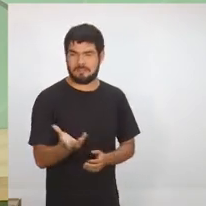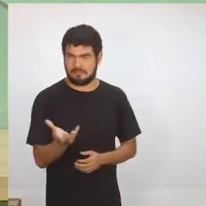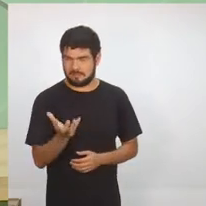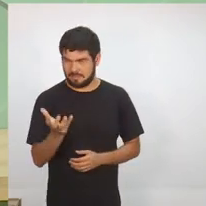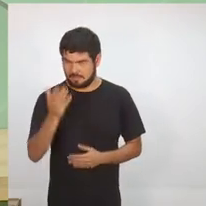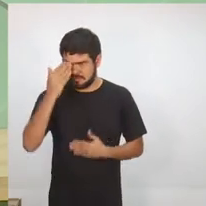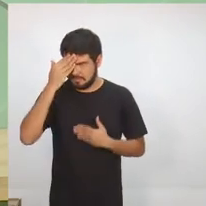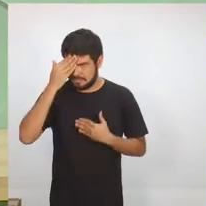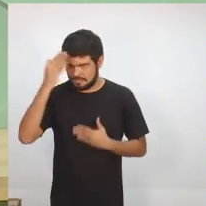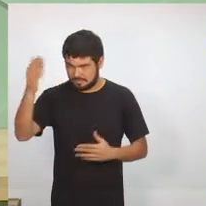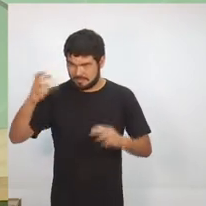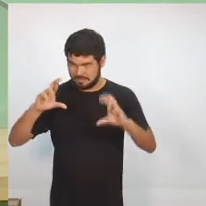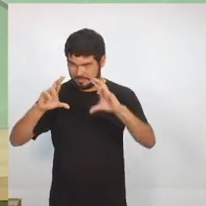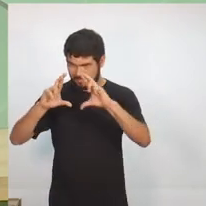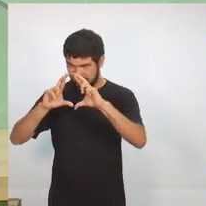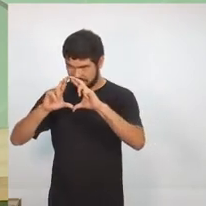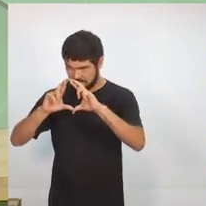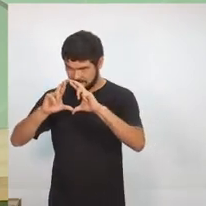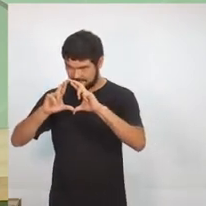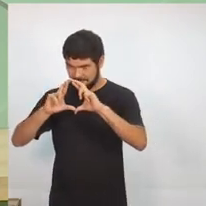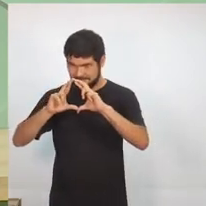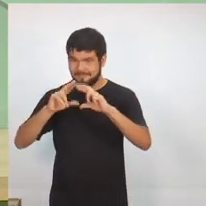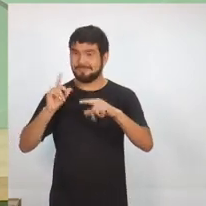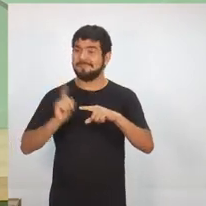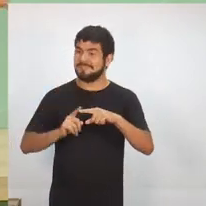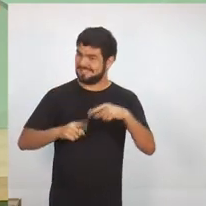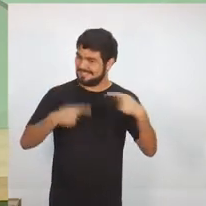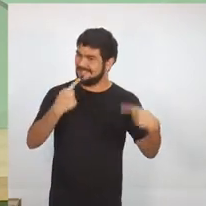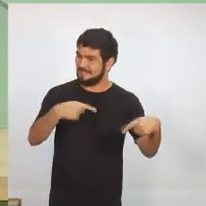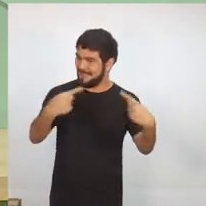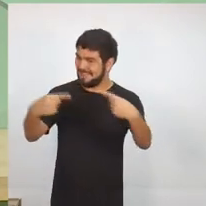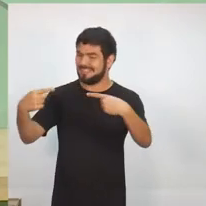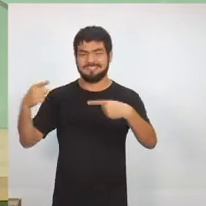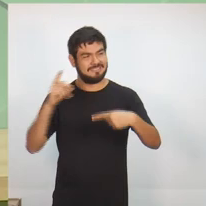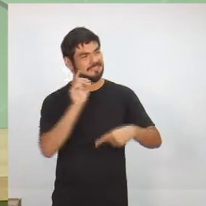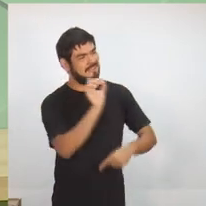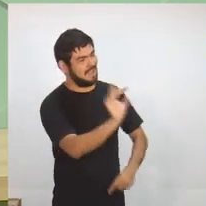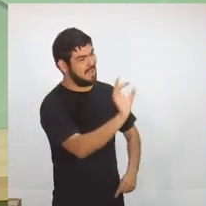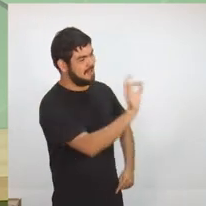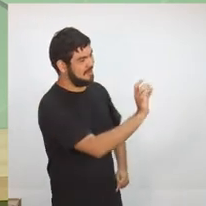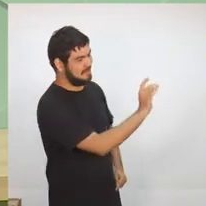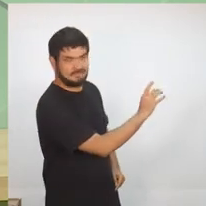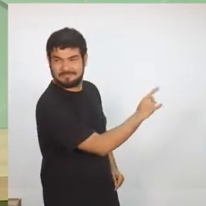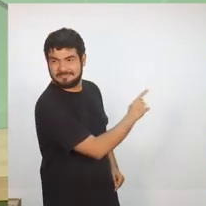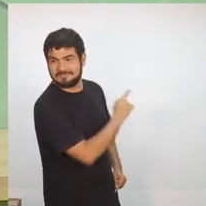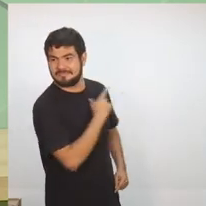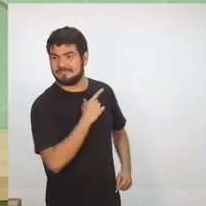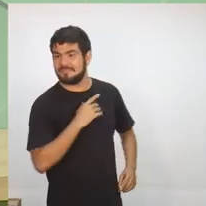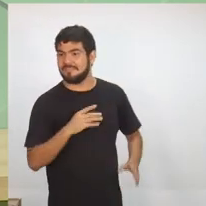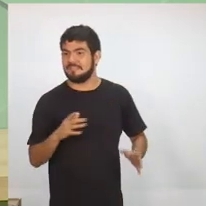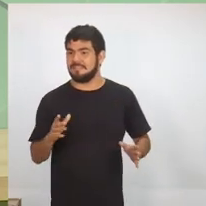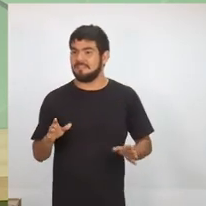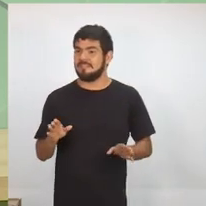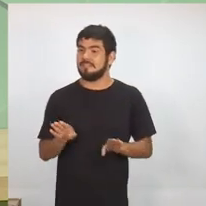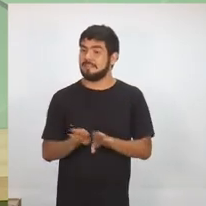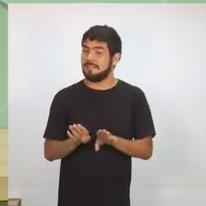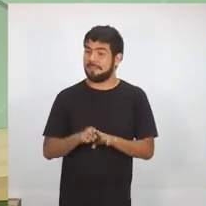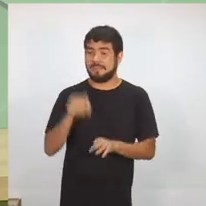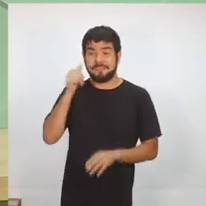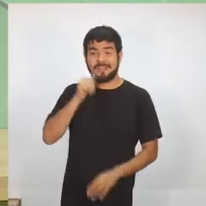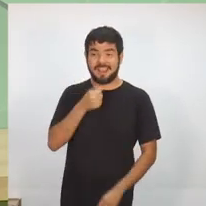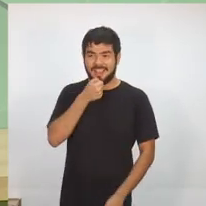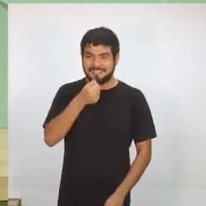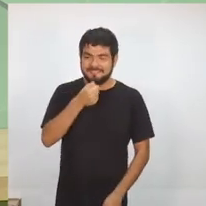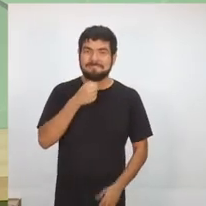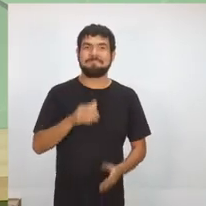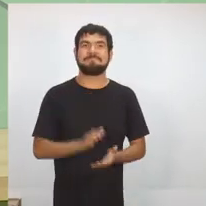agradecer à TV em Tempo por esse debate, a todos os candidatos e a nossa mediadora. Mas quero dizer a